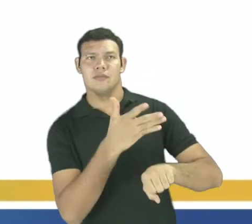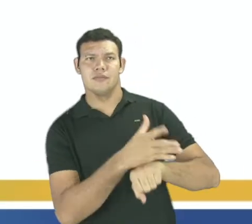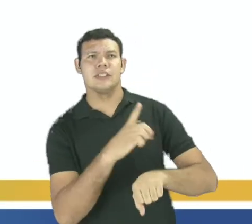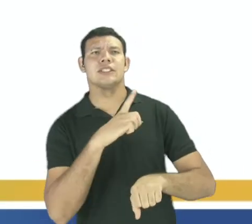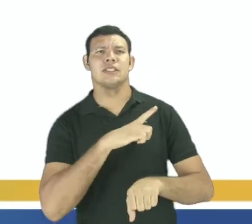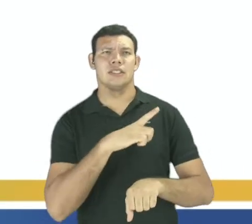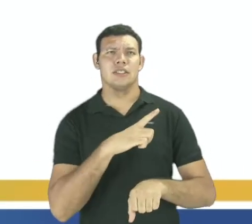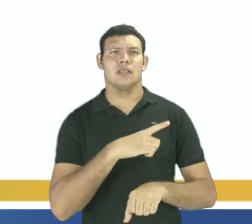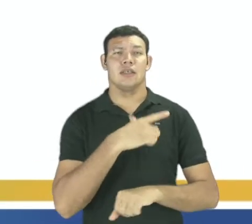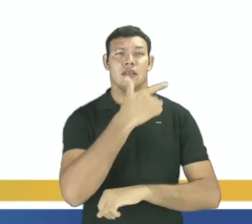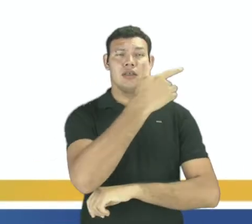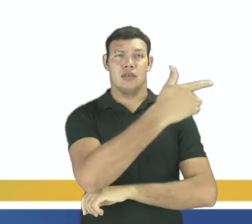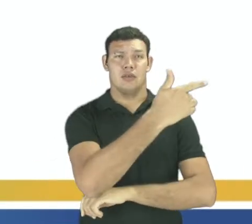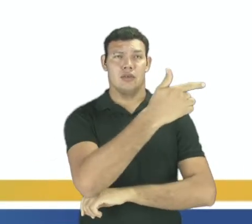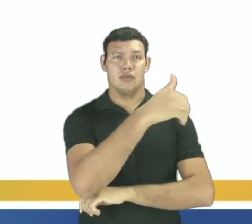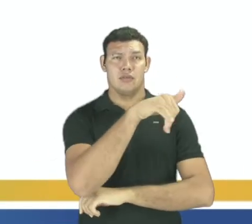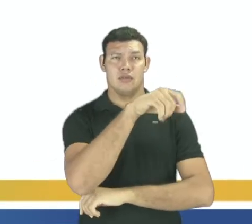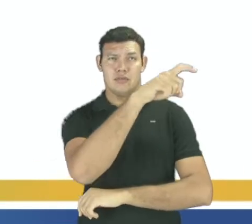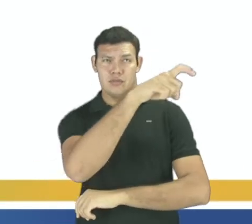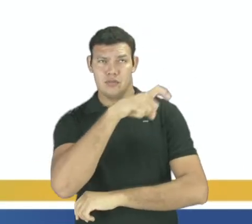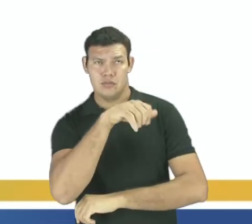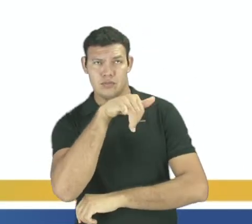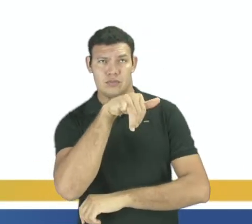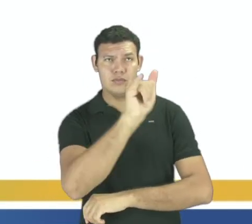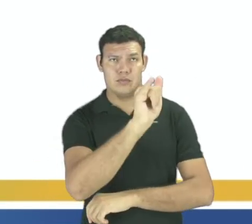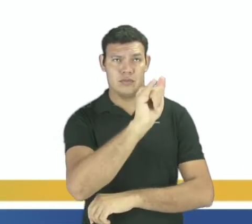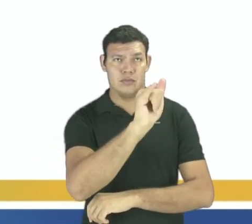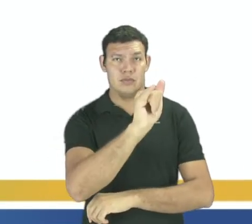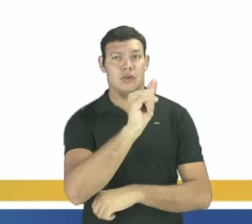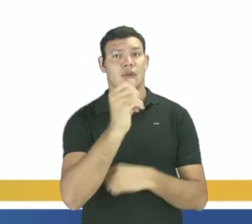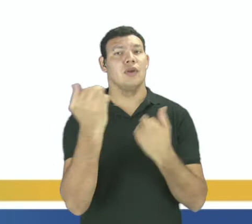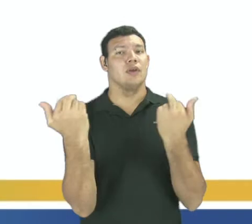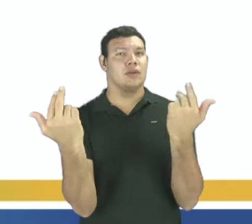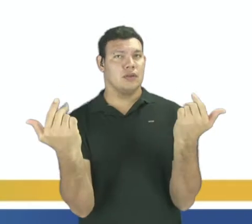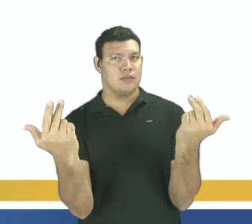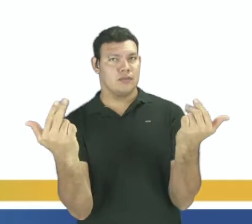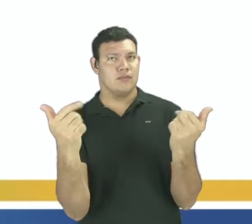aí 2x vezes y é semelhante a